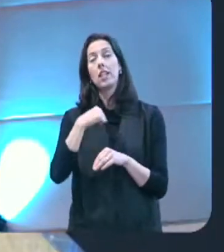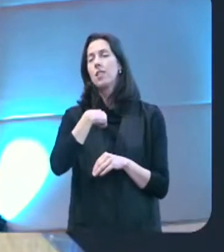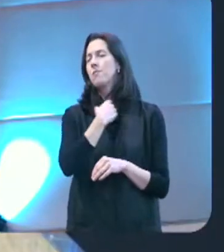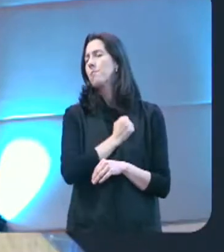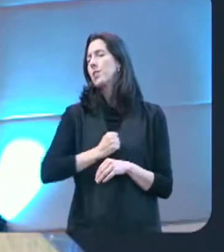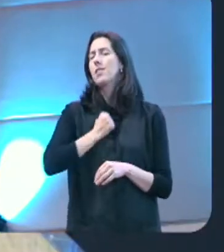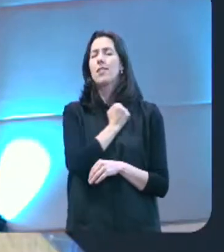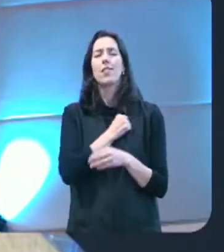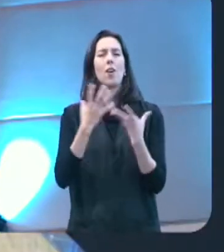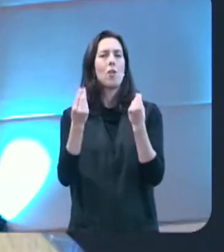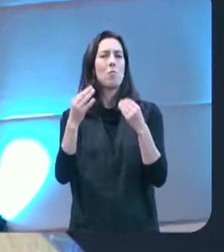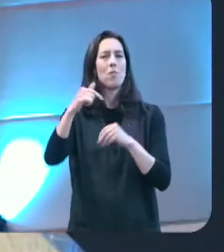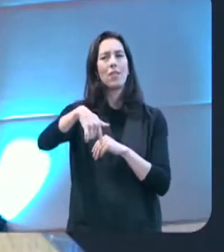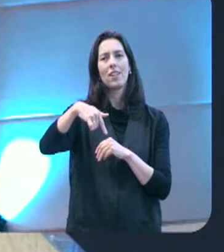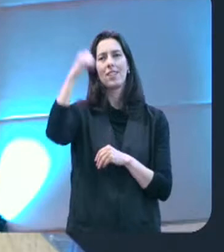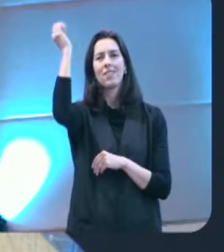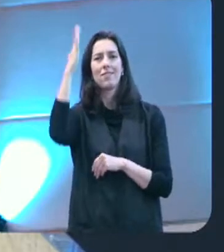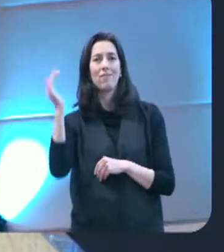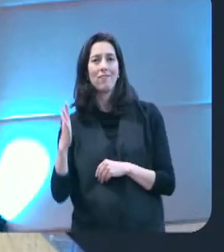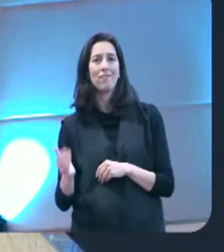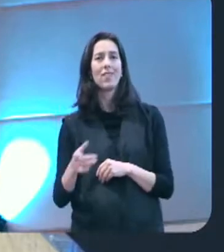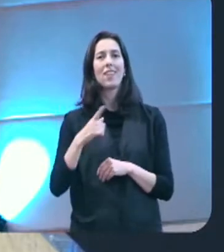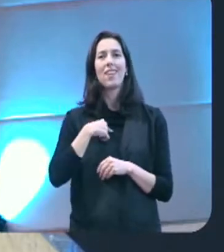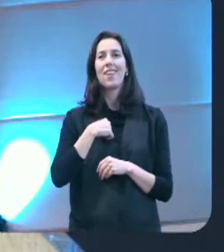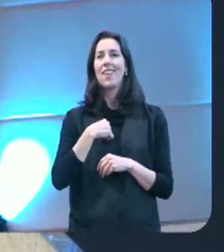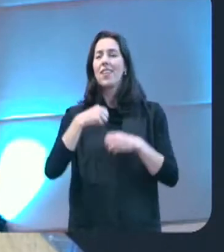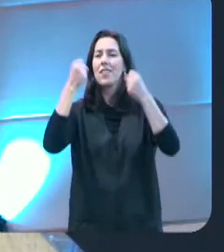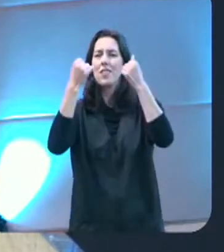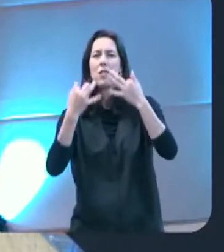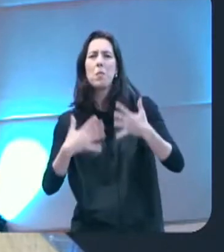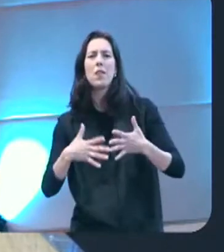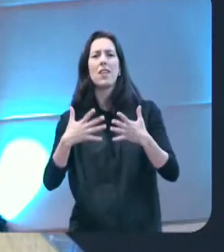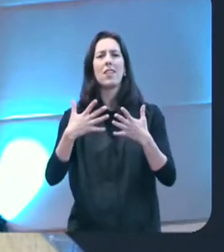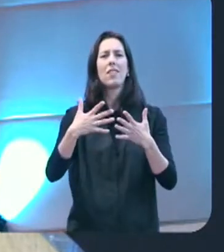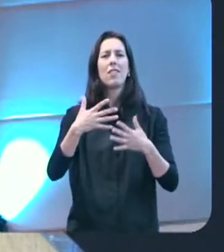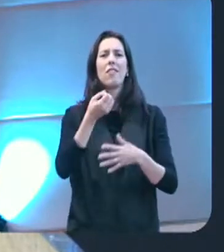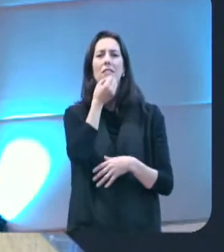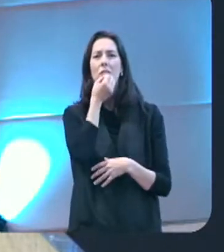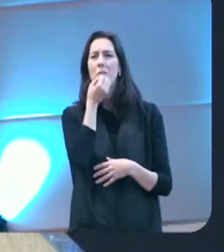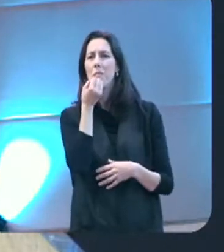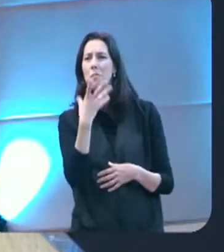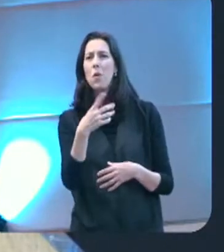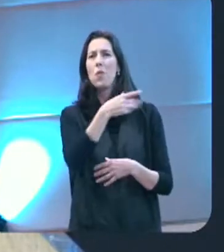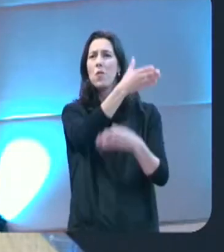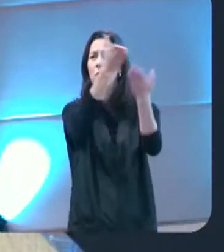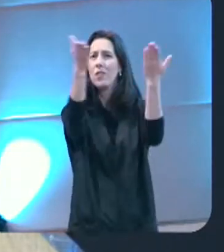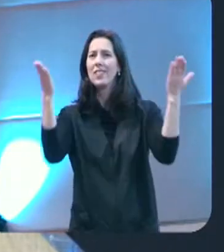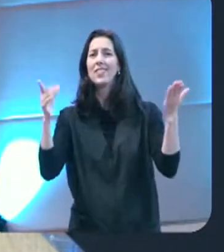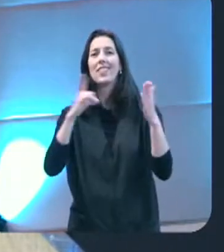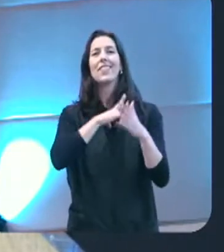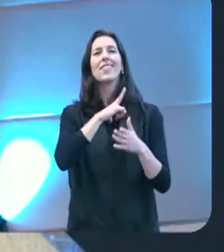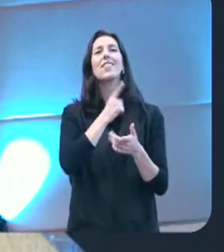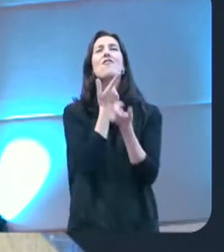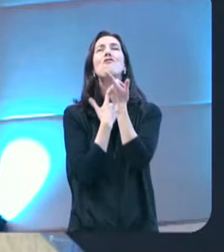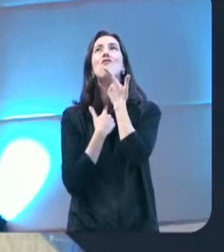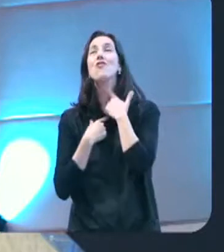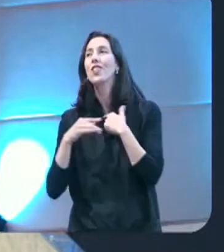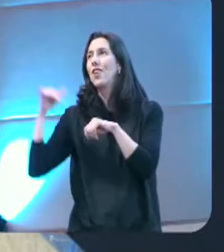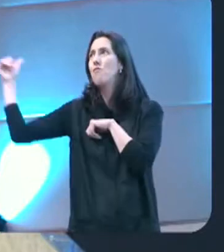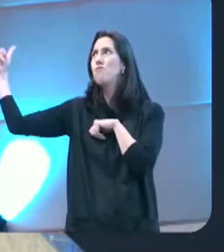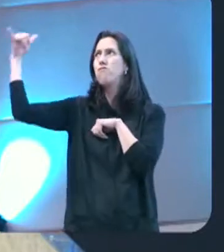saudades da PIB, dizem maravilhas, eles falam tão bem de vocês que dá vontade de a gente apanhar um